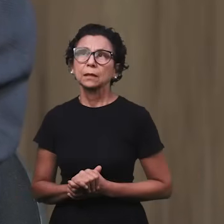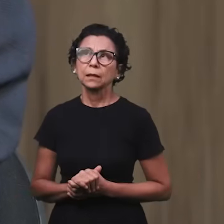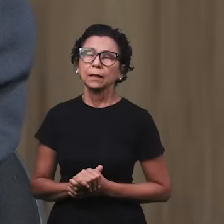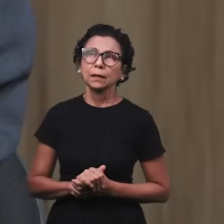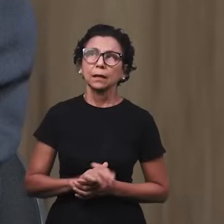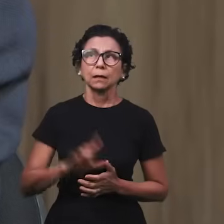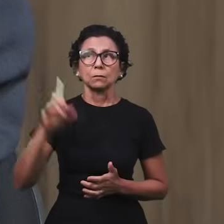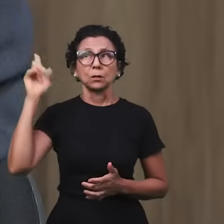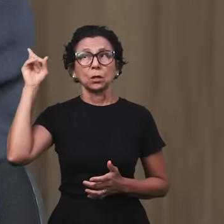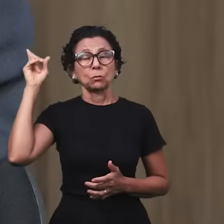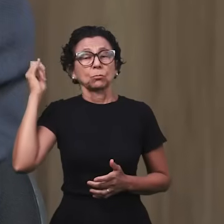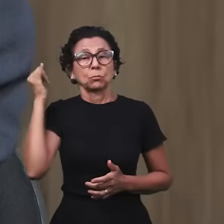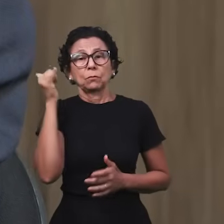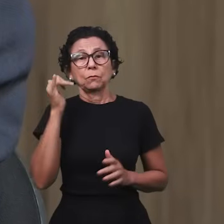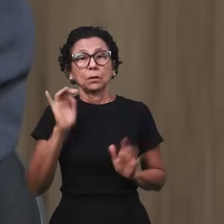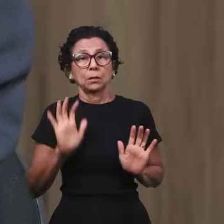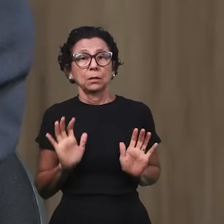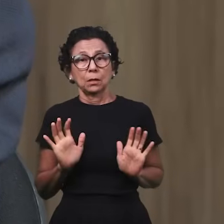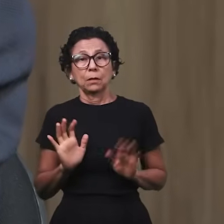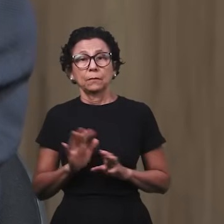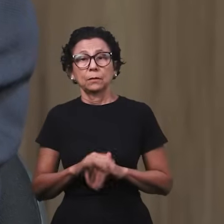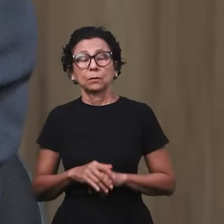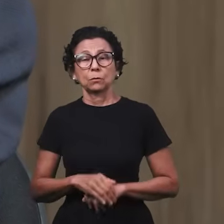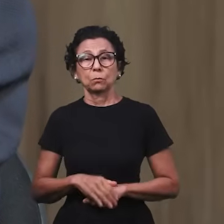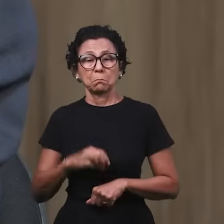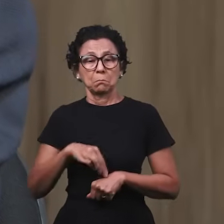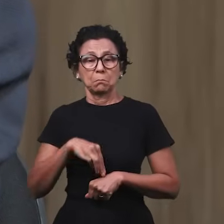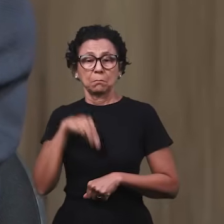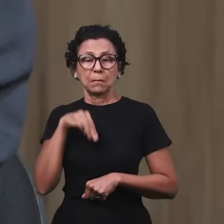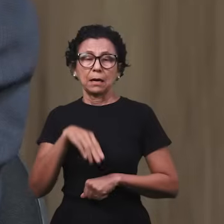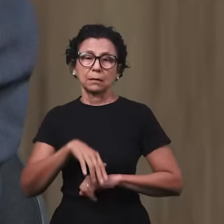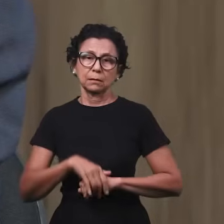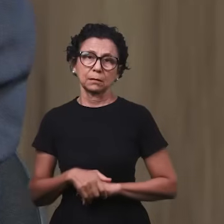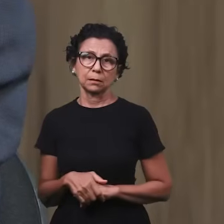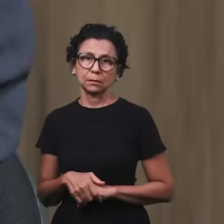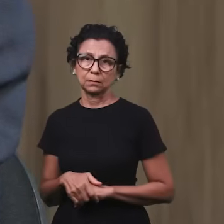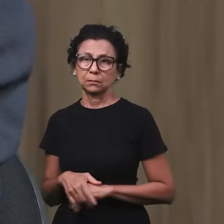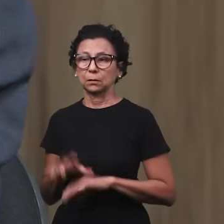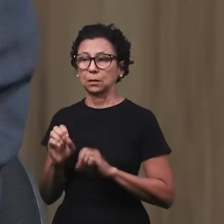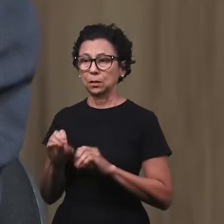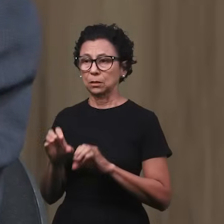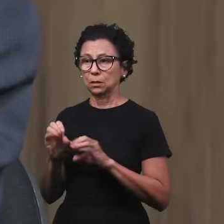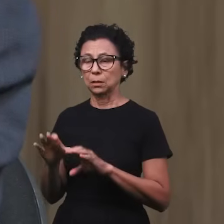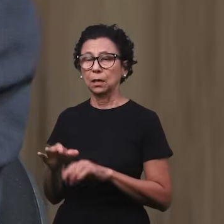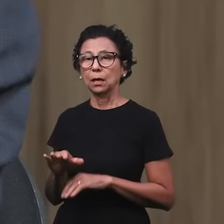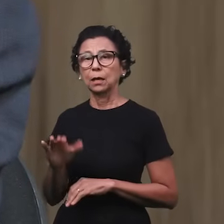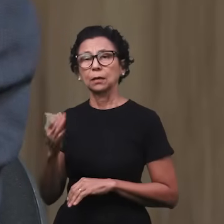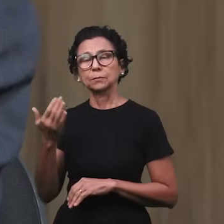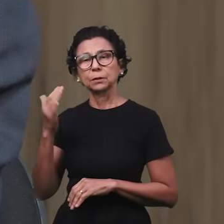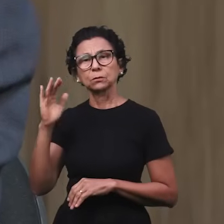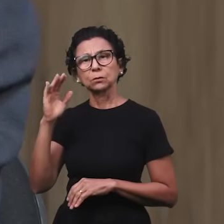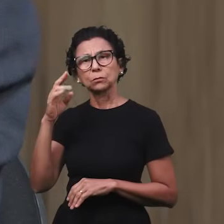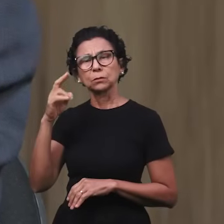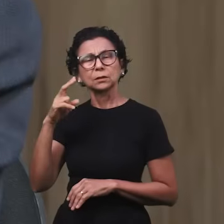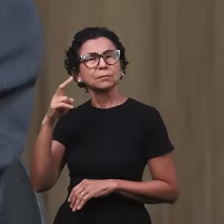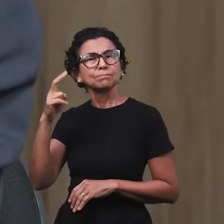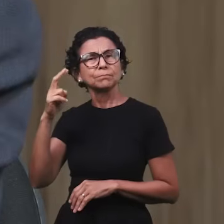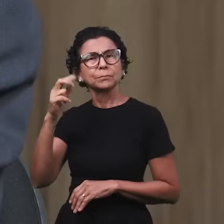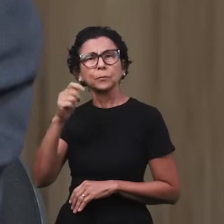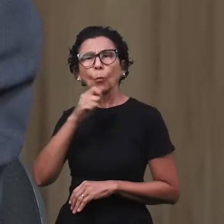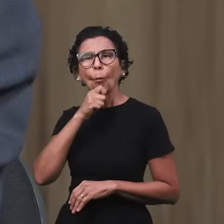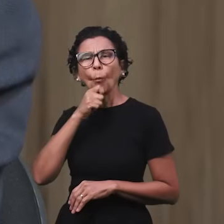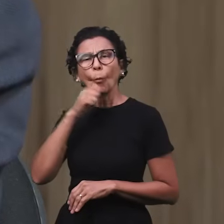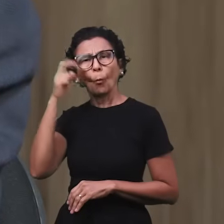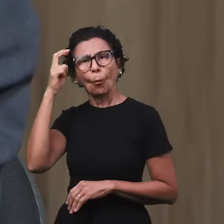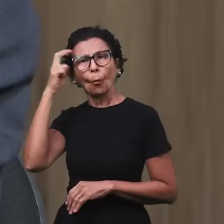daqueles que são os mestres que ensinam os que são indoutos. Isso sempre aconteceu. Então, o que acontece? Agora,